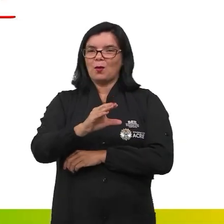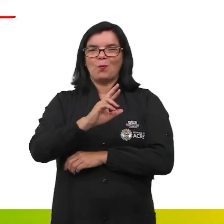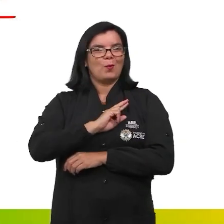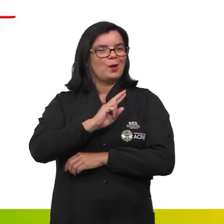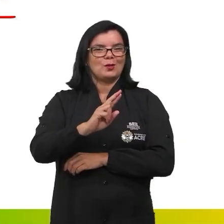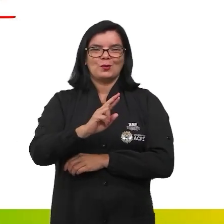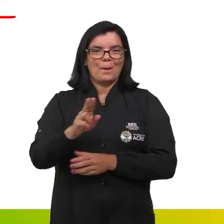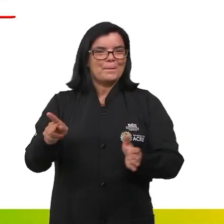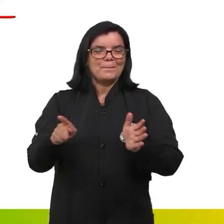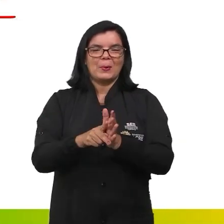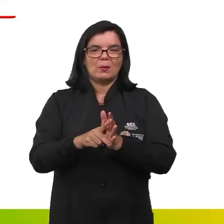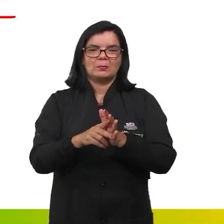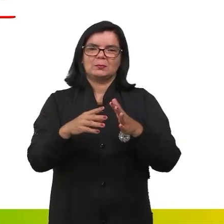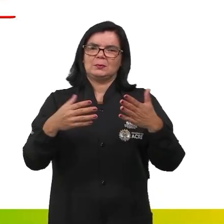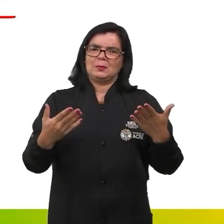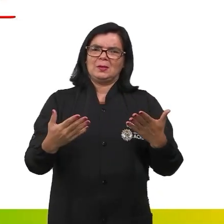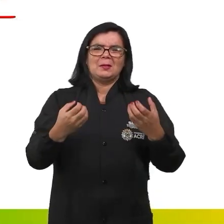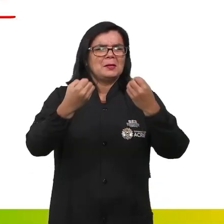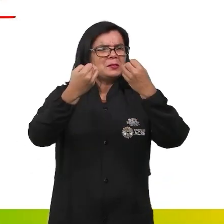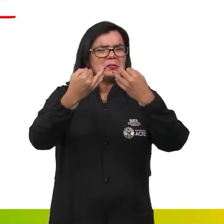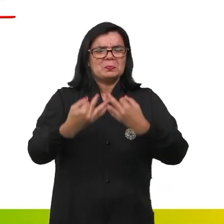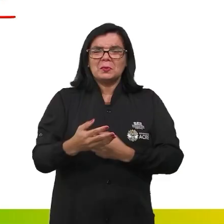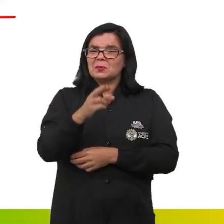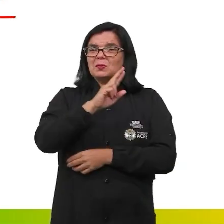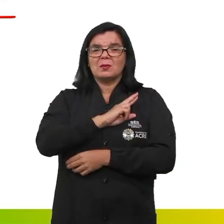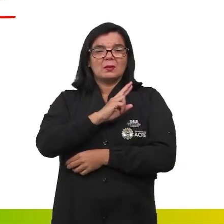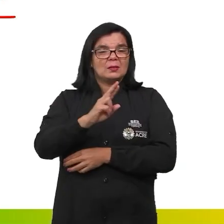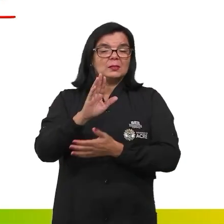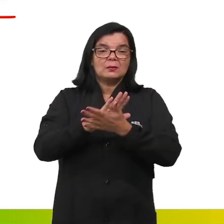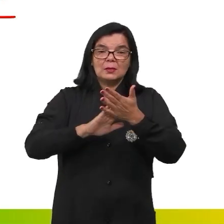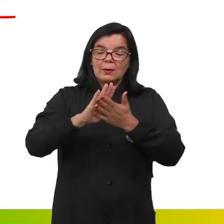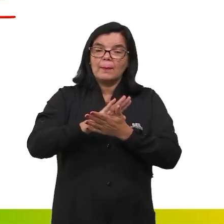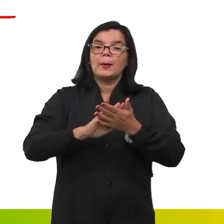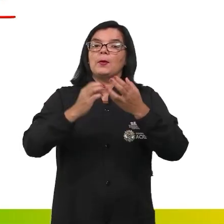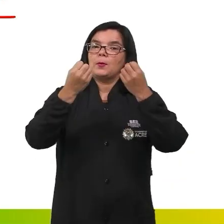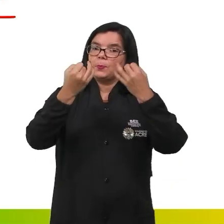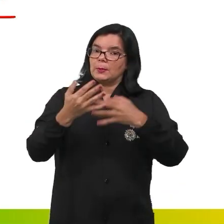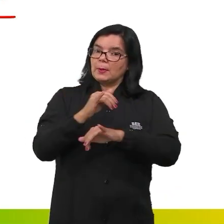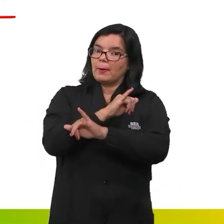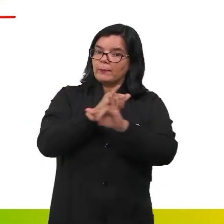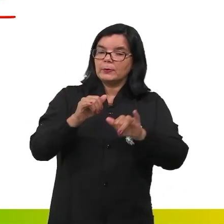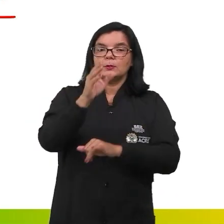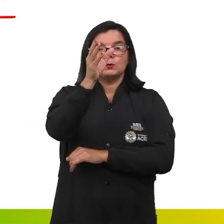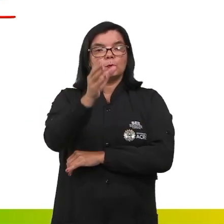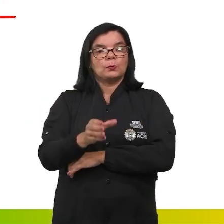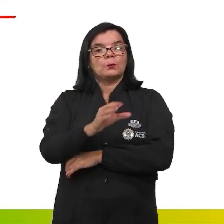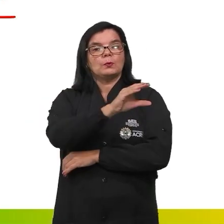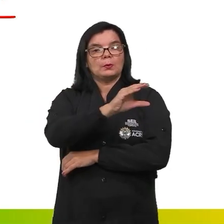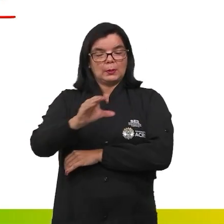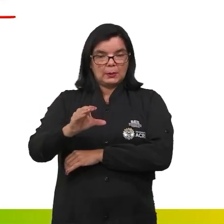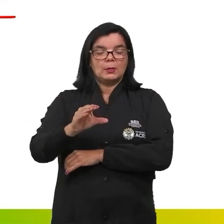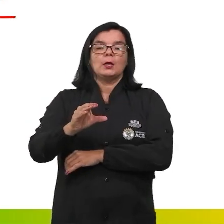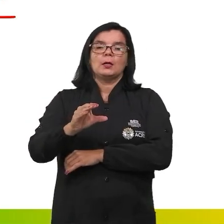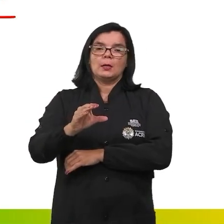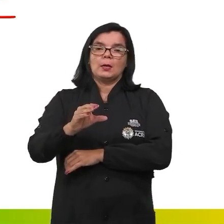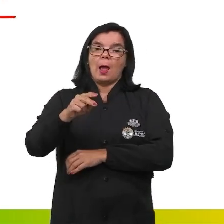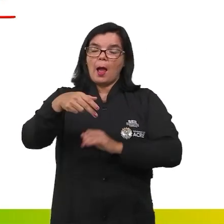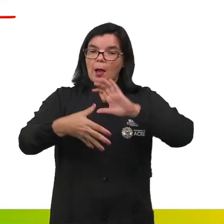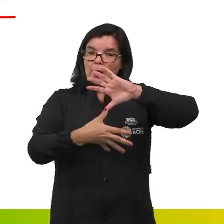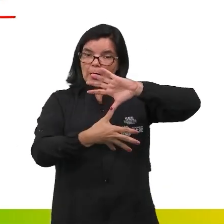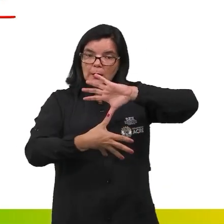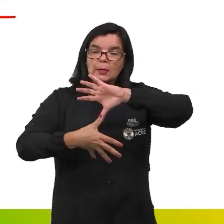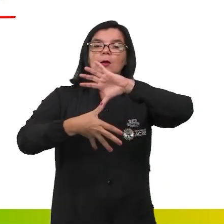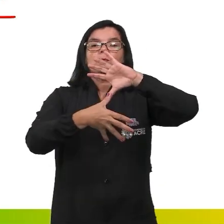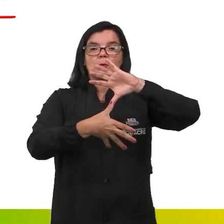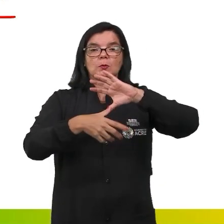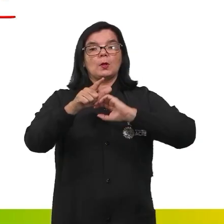religião predominante. Galera, a gente nem explorou muita religião, mas já vou logo avisando para vocês. O catolicismo, geralmente, aqui na América toda,